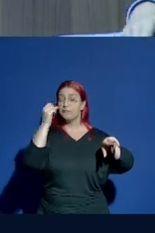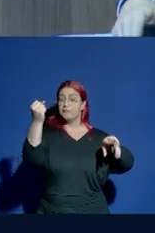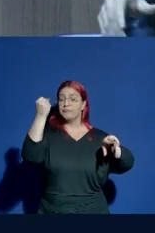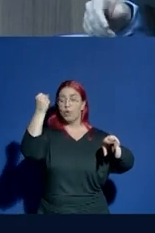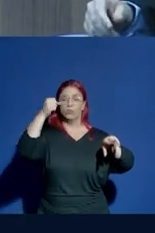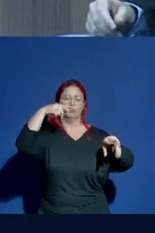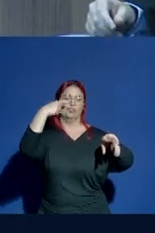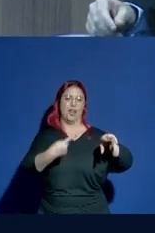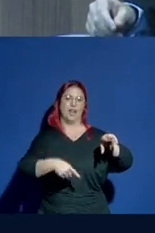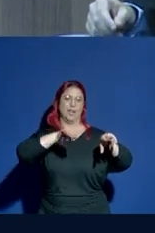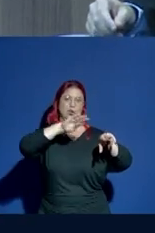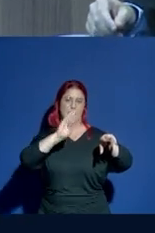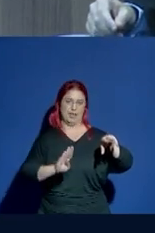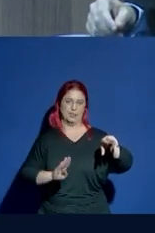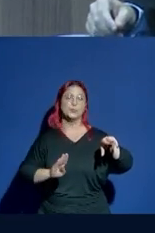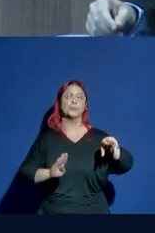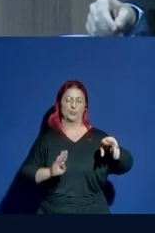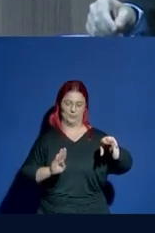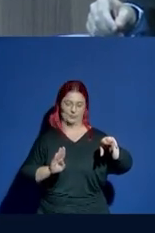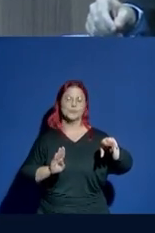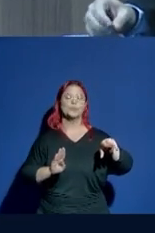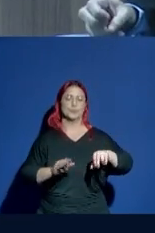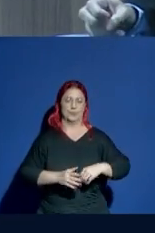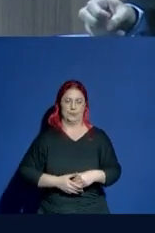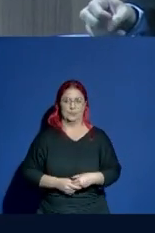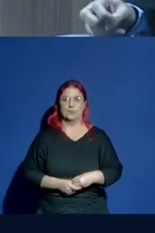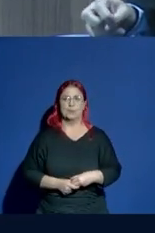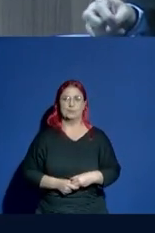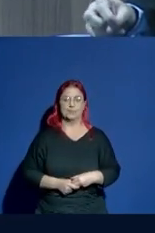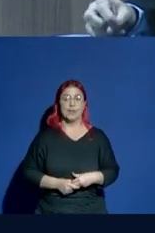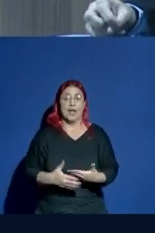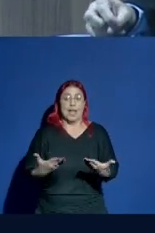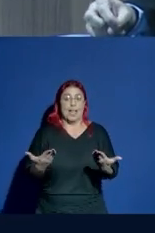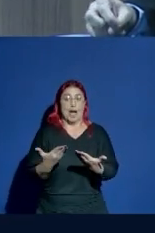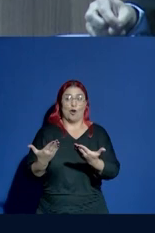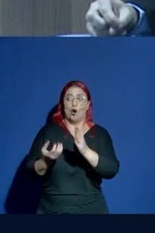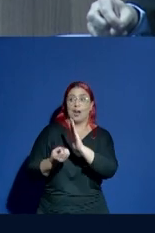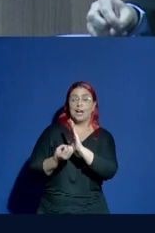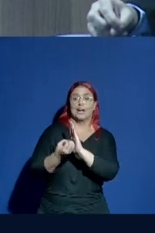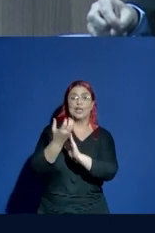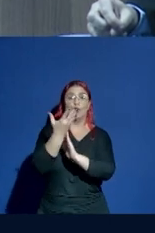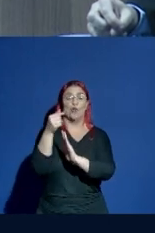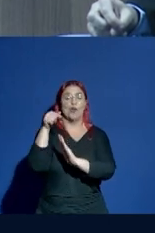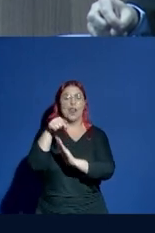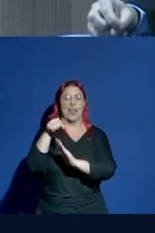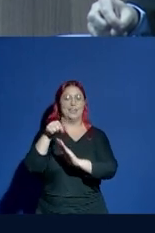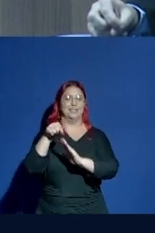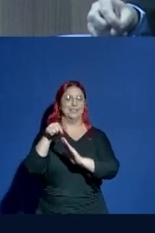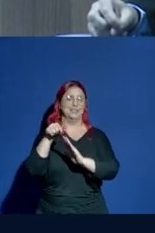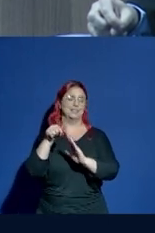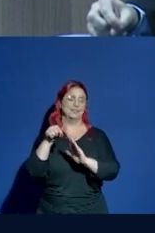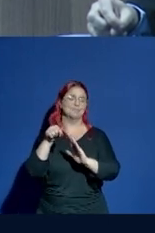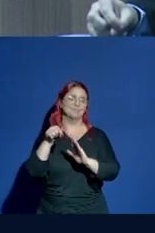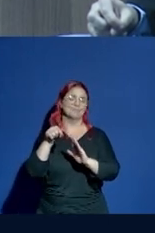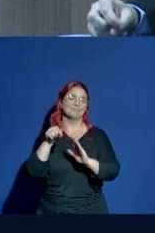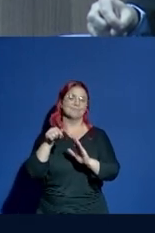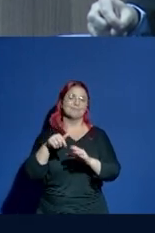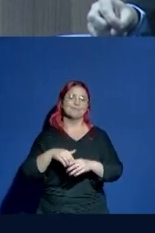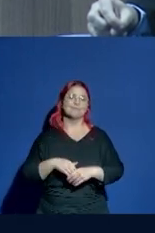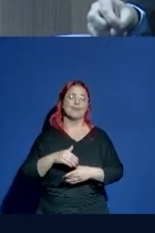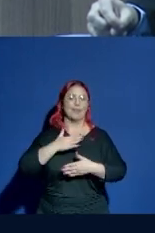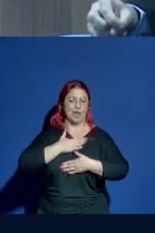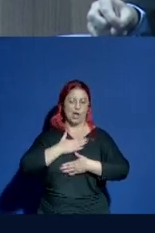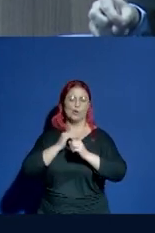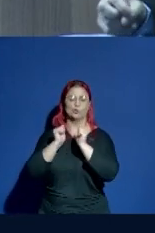e no lançamento dessa dessa grande frente de biocombustíveis onde eu